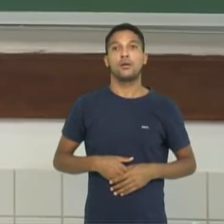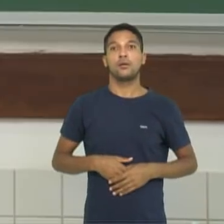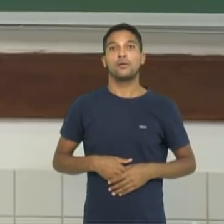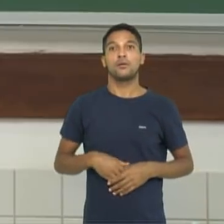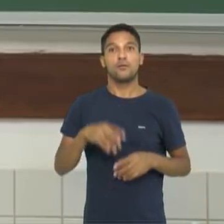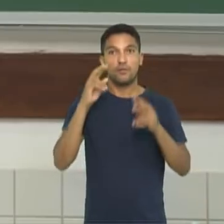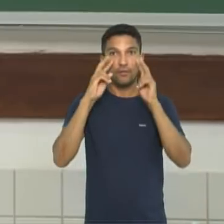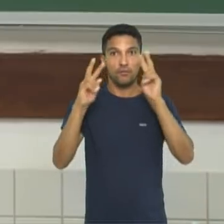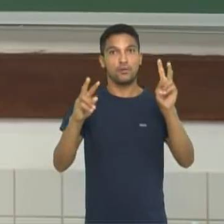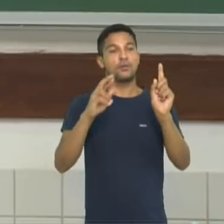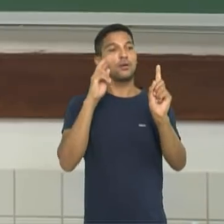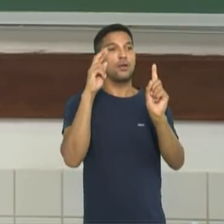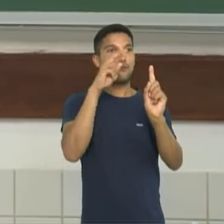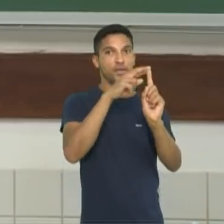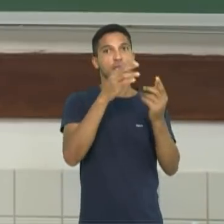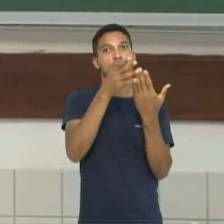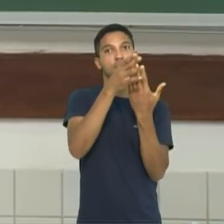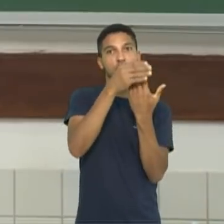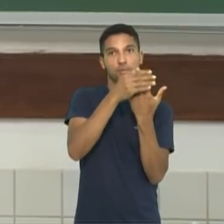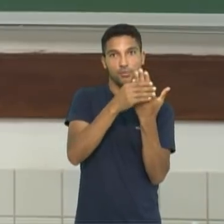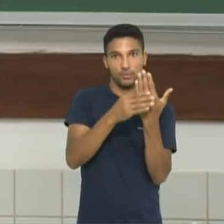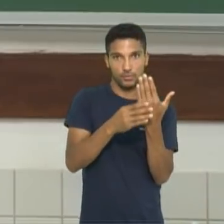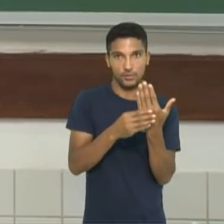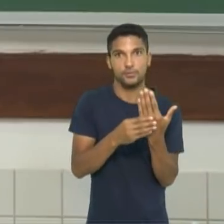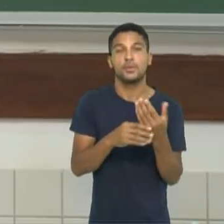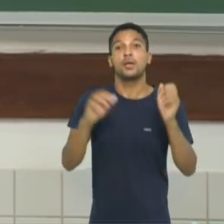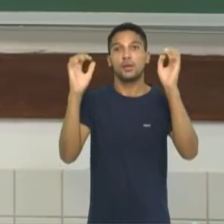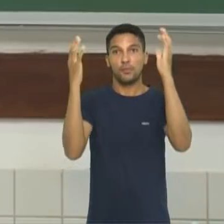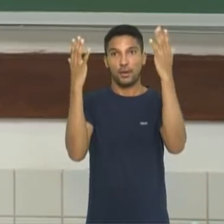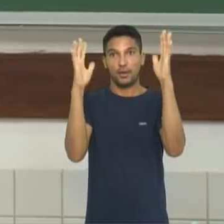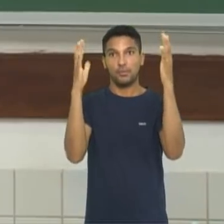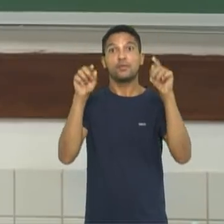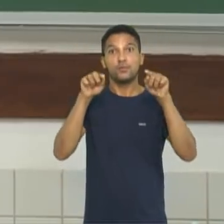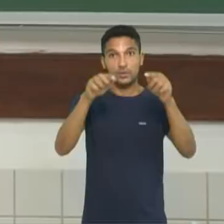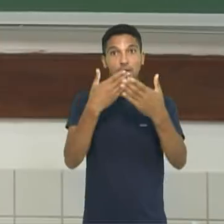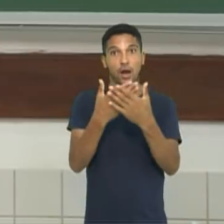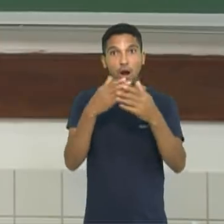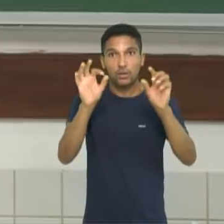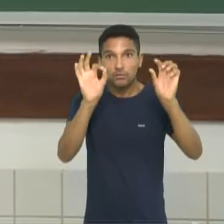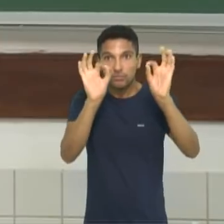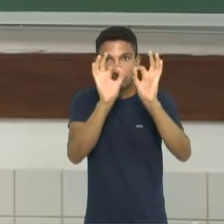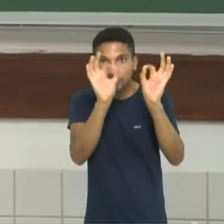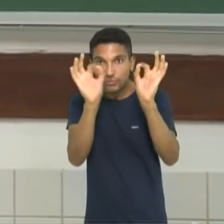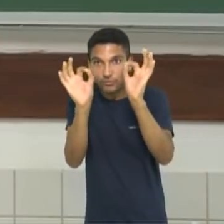Agradeço muito a participação de todos, parabéns e continuem em suas casas se puderem.